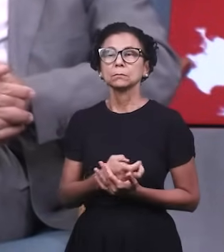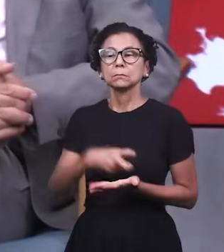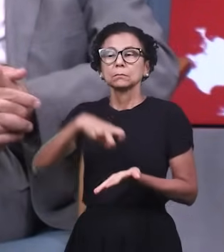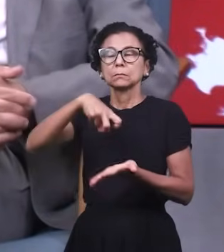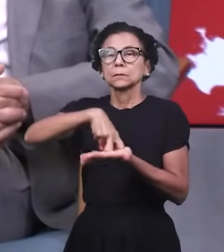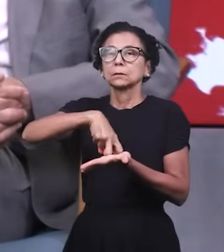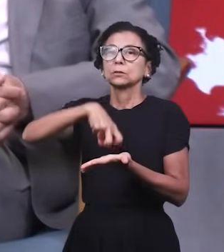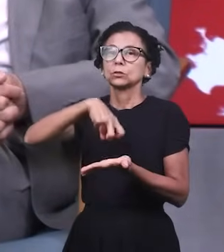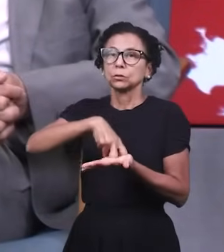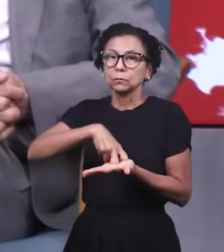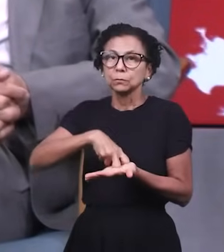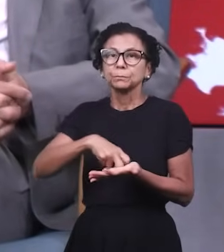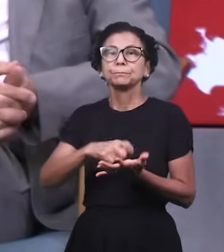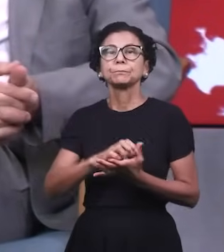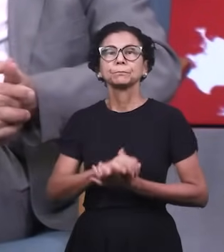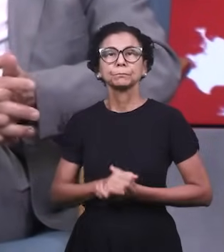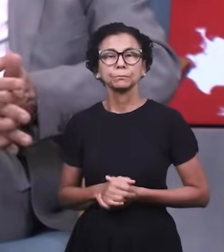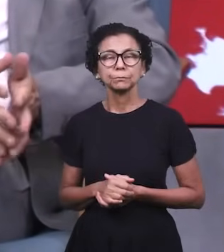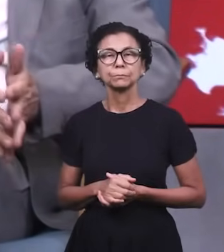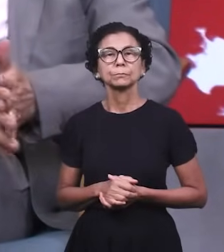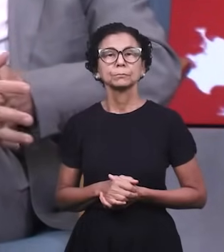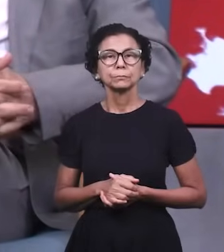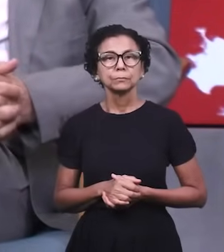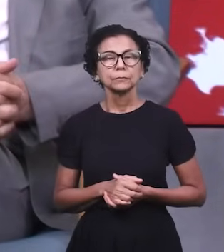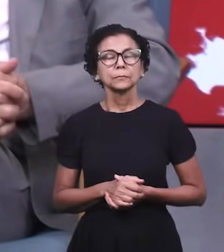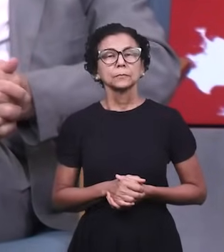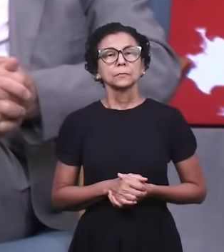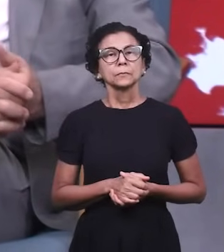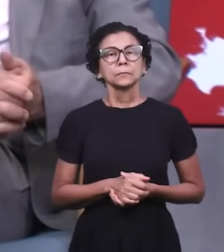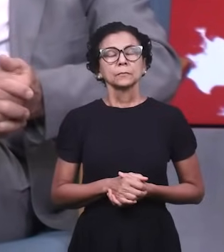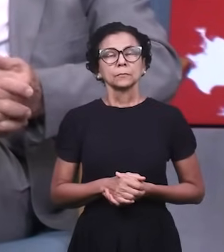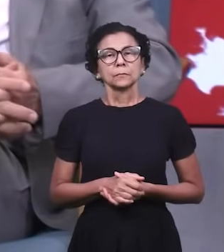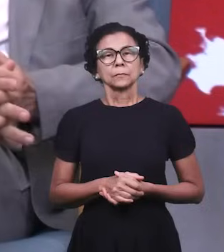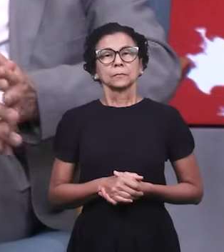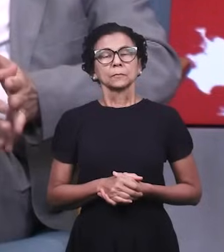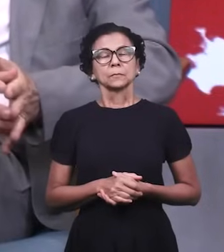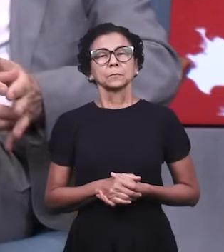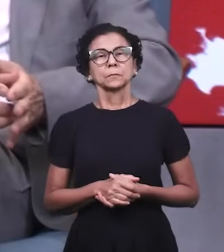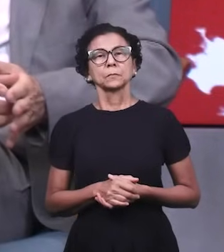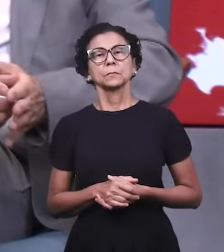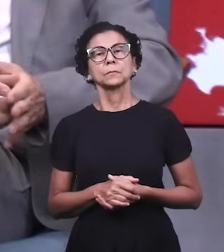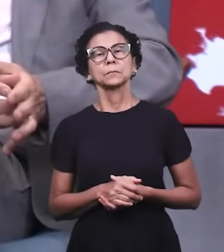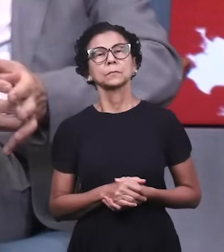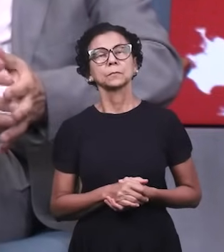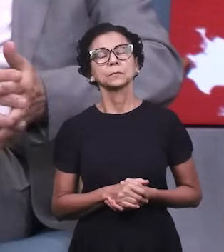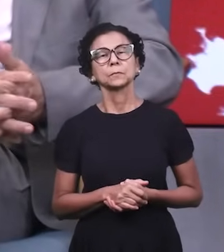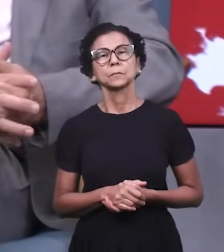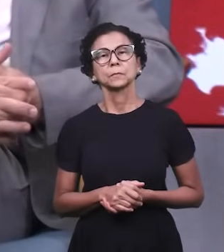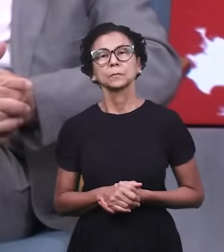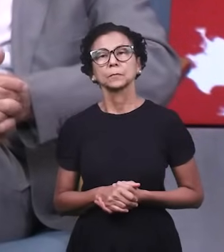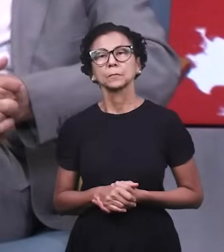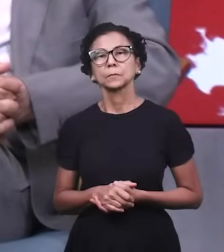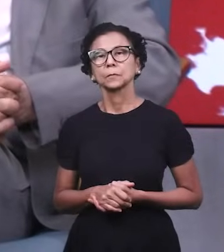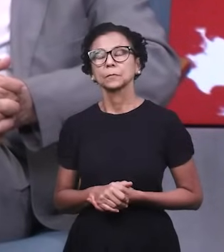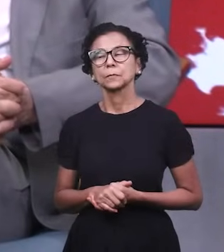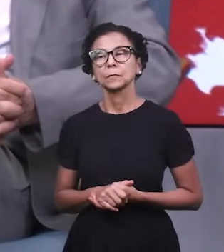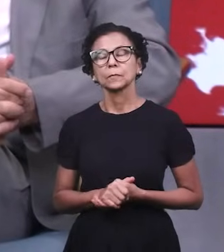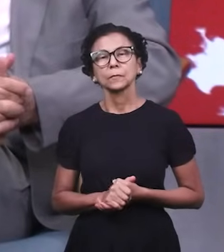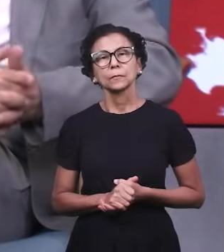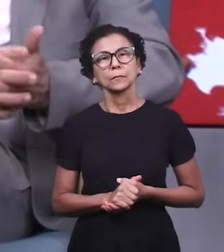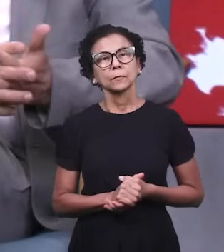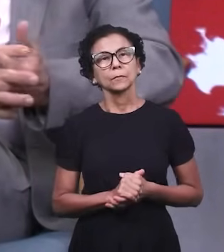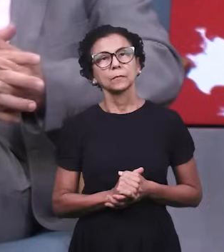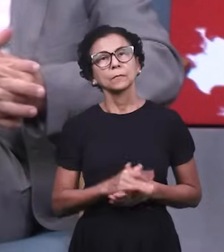muito cuidado, porque a cura, o benefício da cura tem